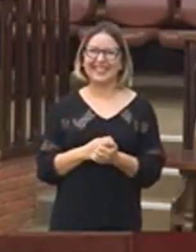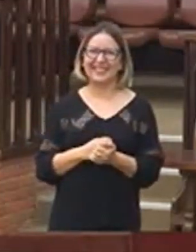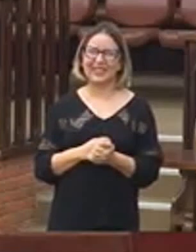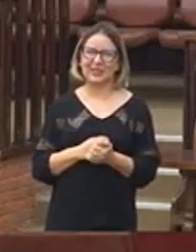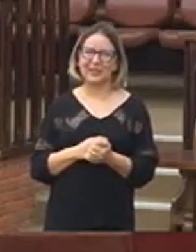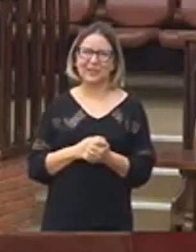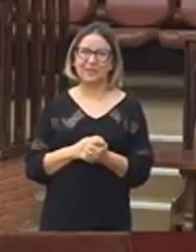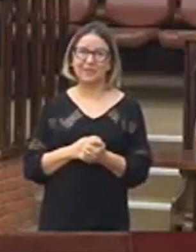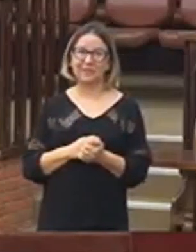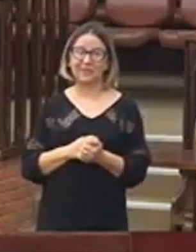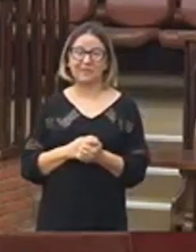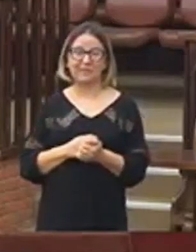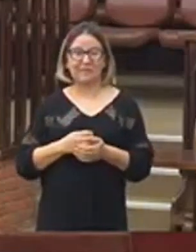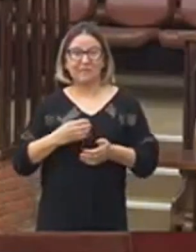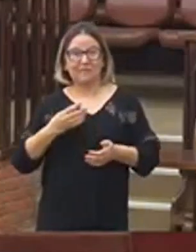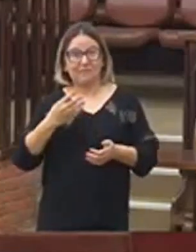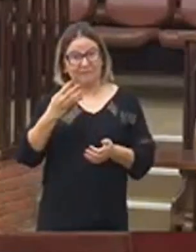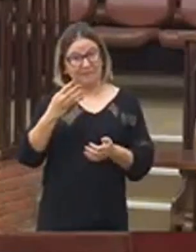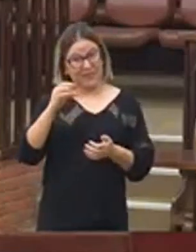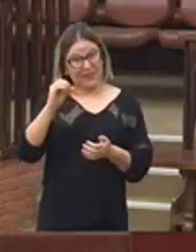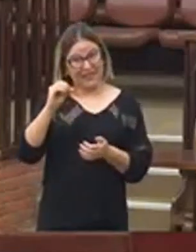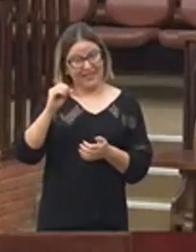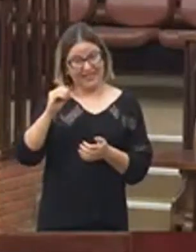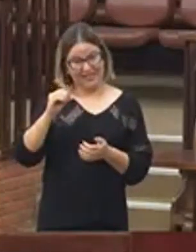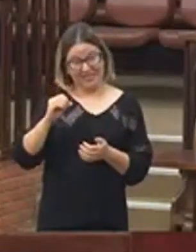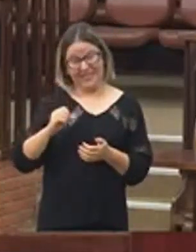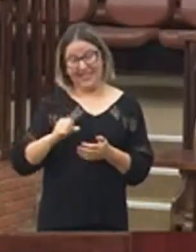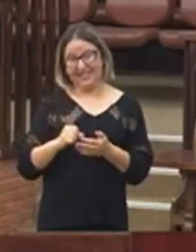em quarentena.